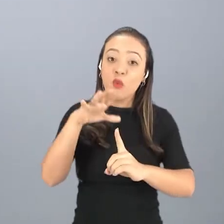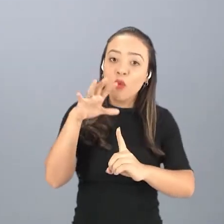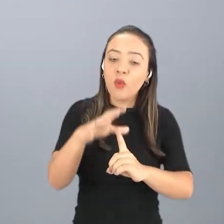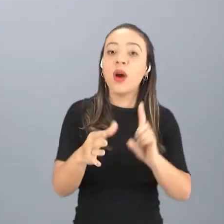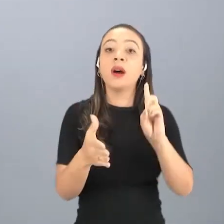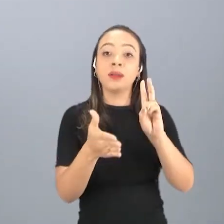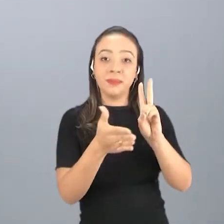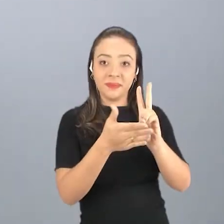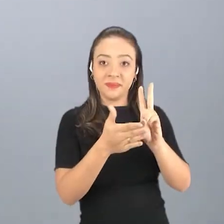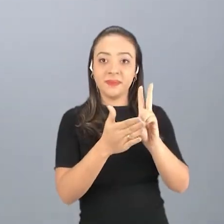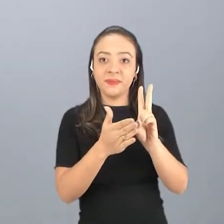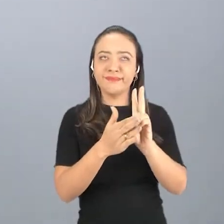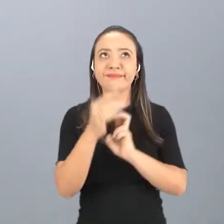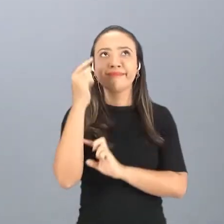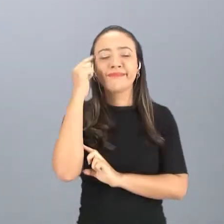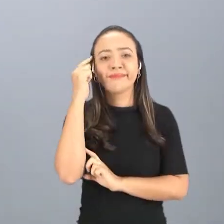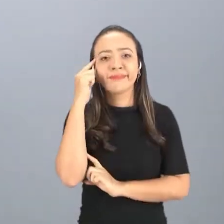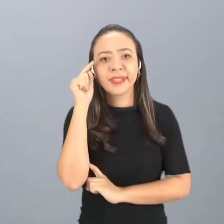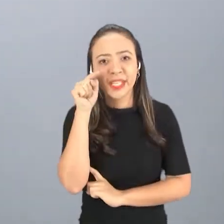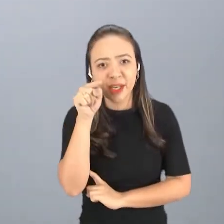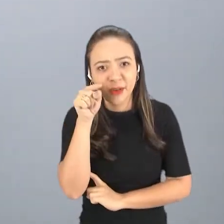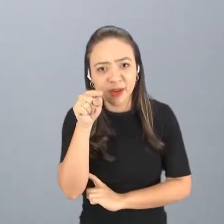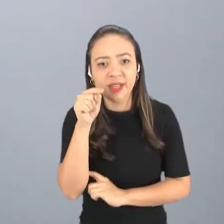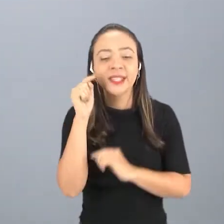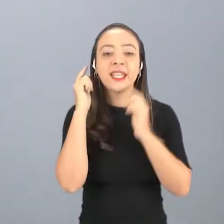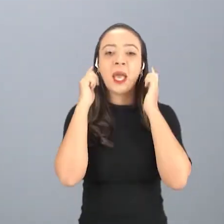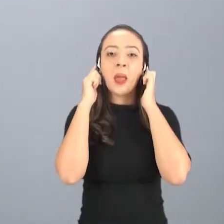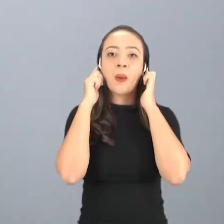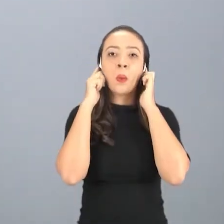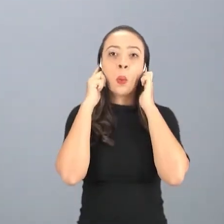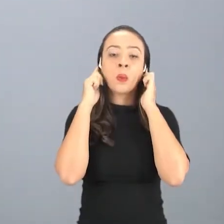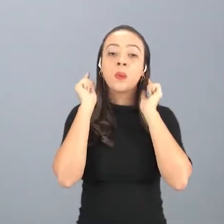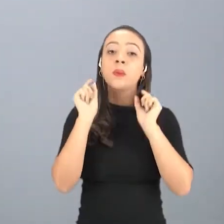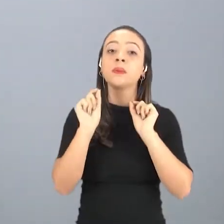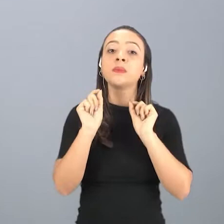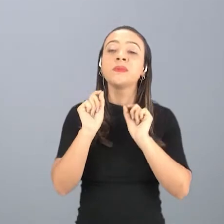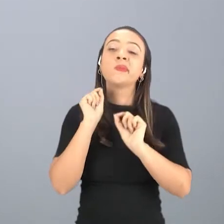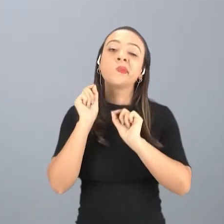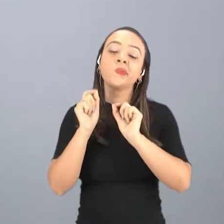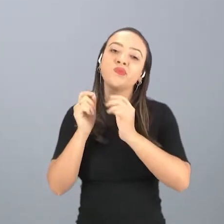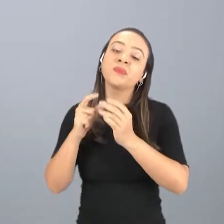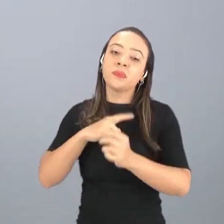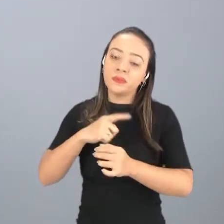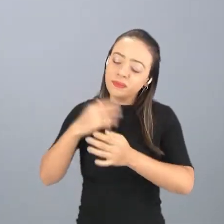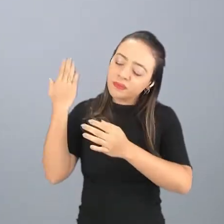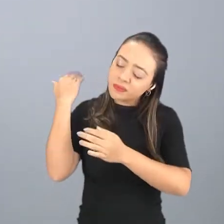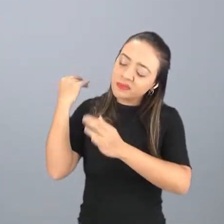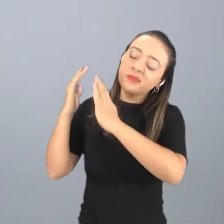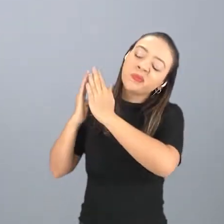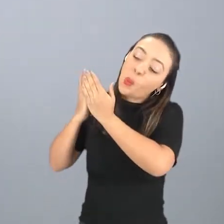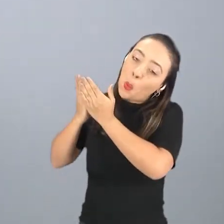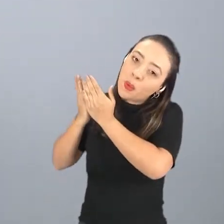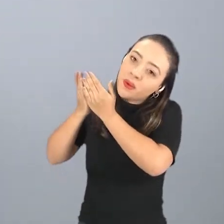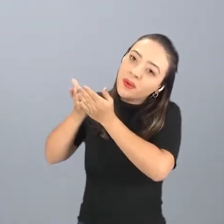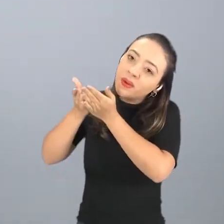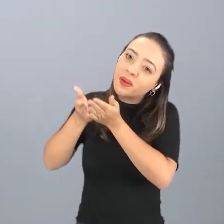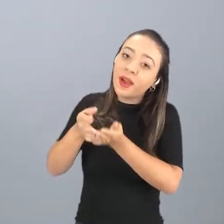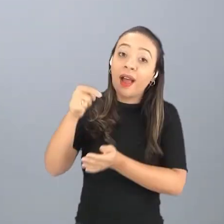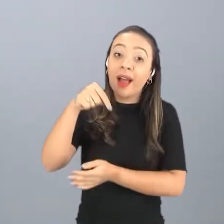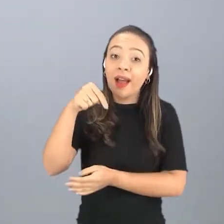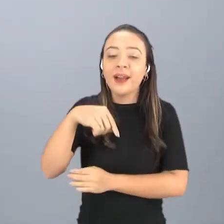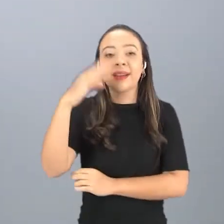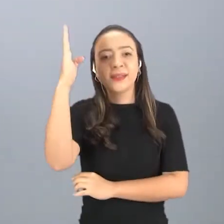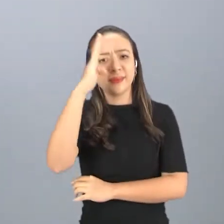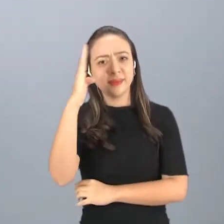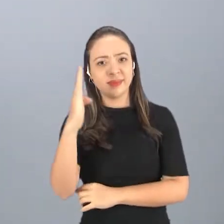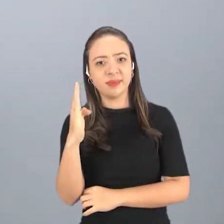indígena. Imagina que vocês comigo, quando os portugueses eles chegaram aqui no Brasil,